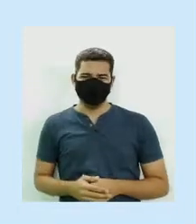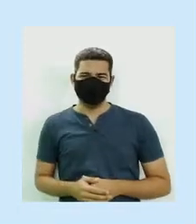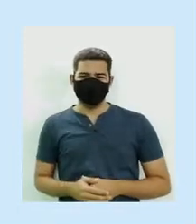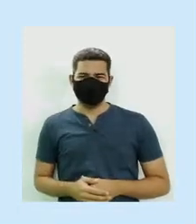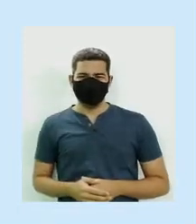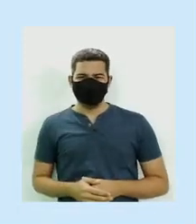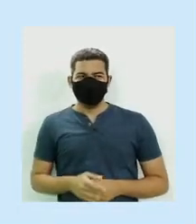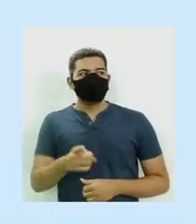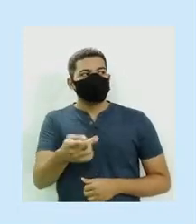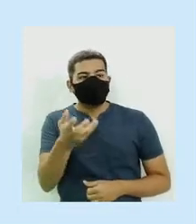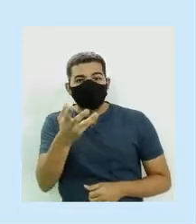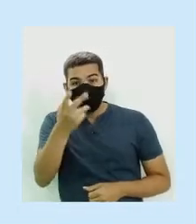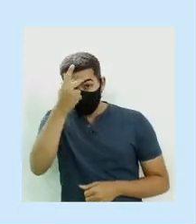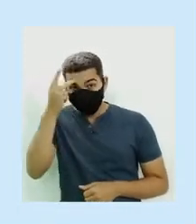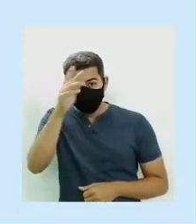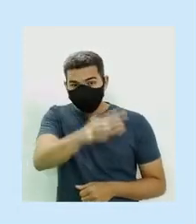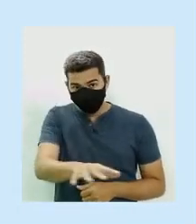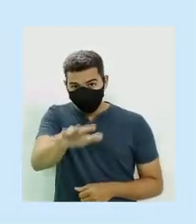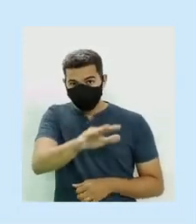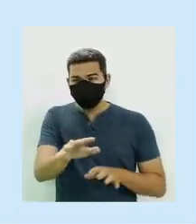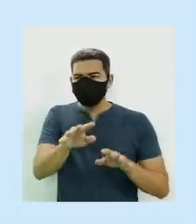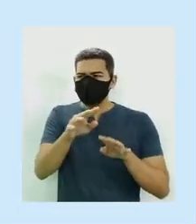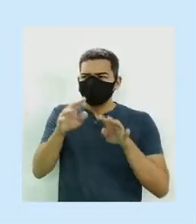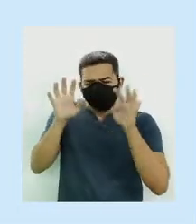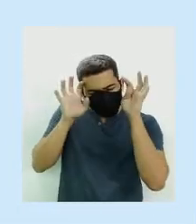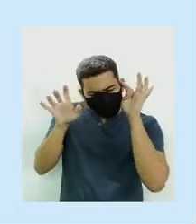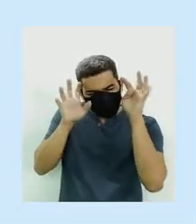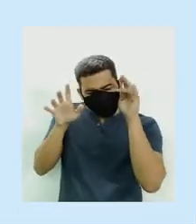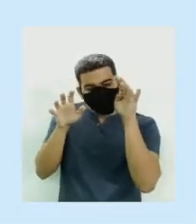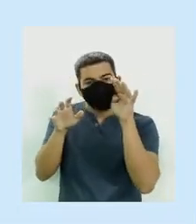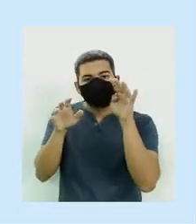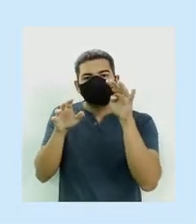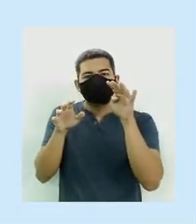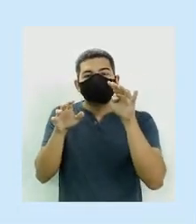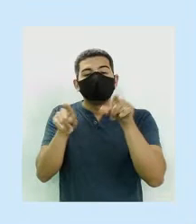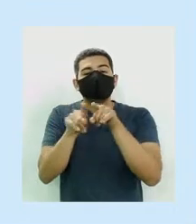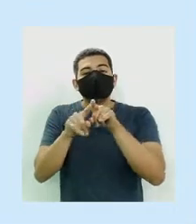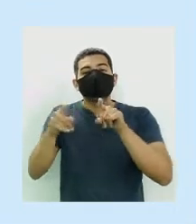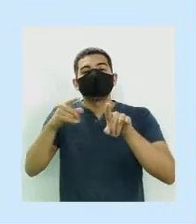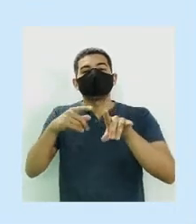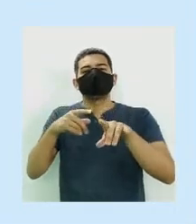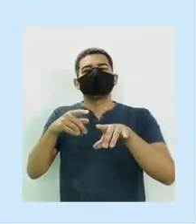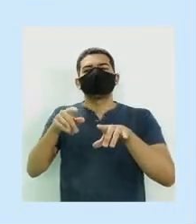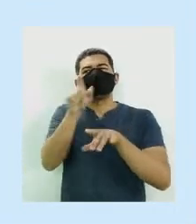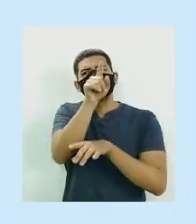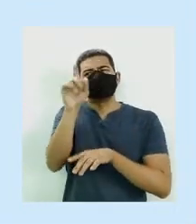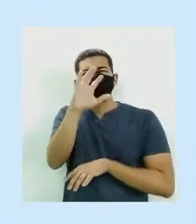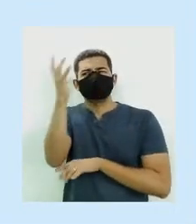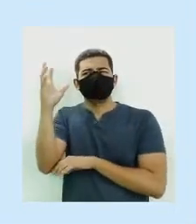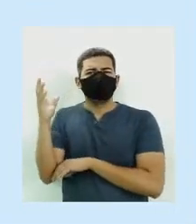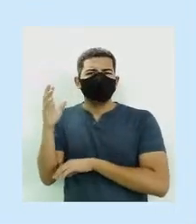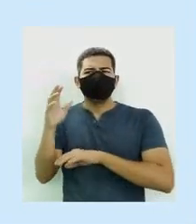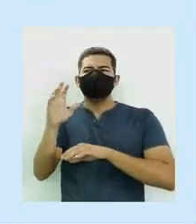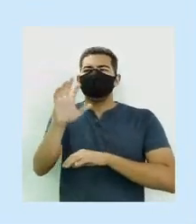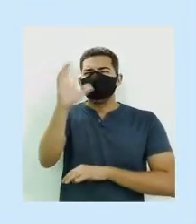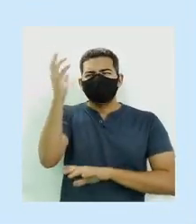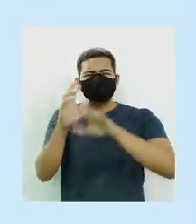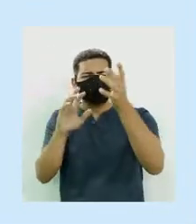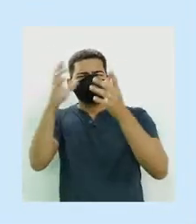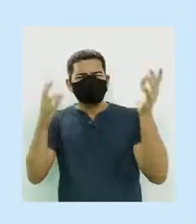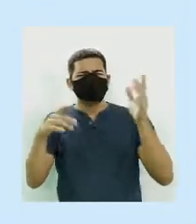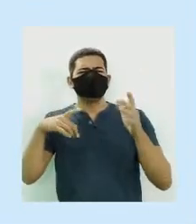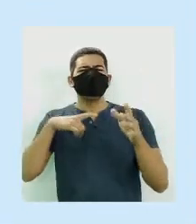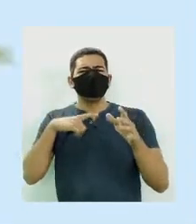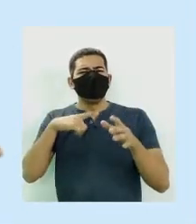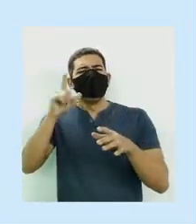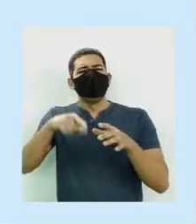vocês também a refletirem sobre temas que abordam o nosso cotidiano, vocês estão sim também fazendo política